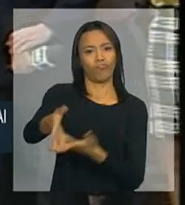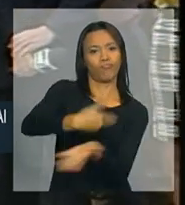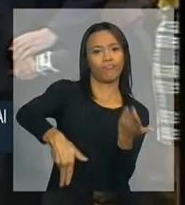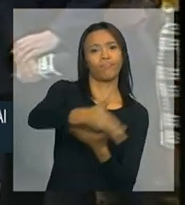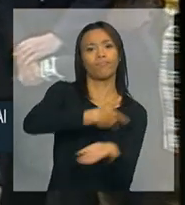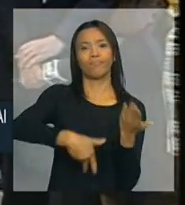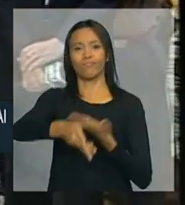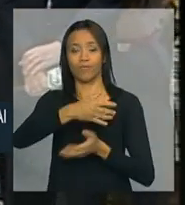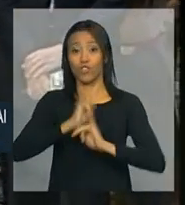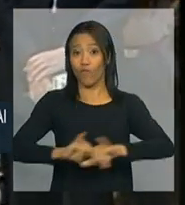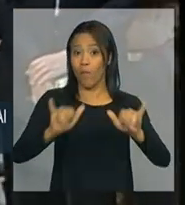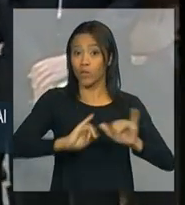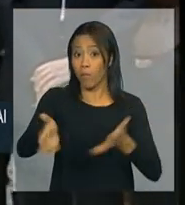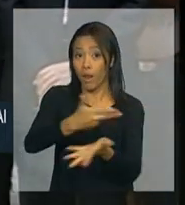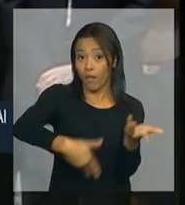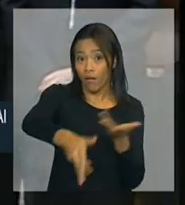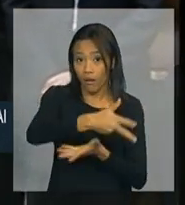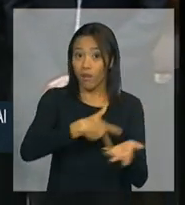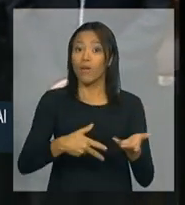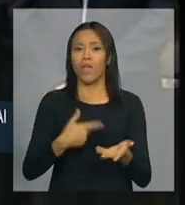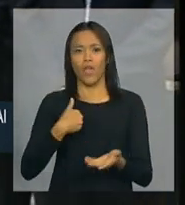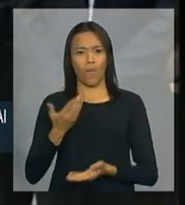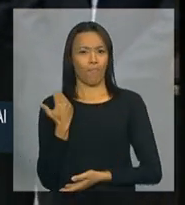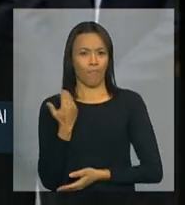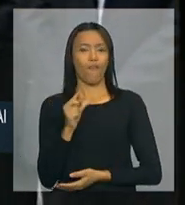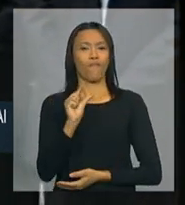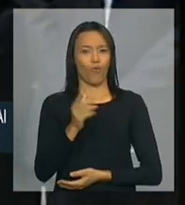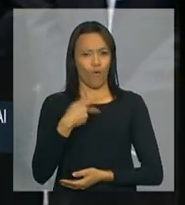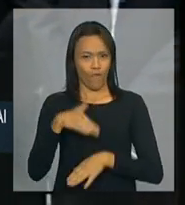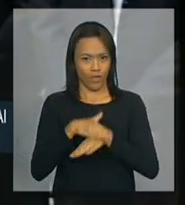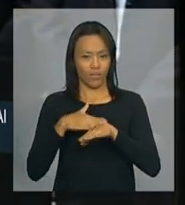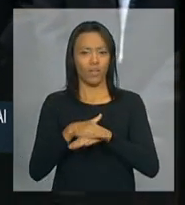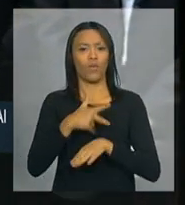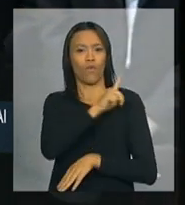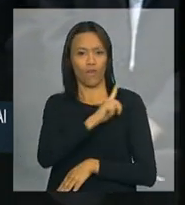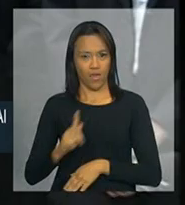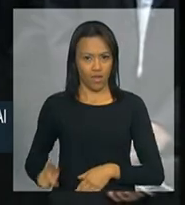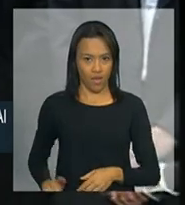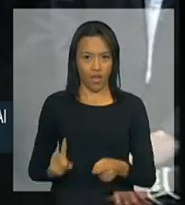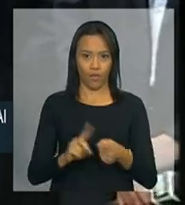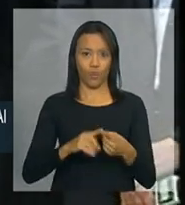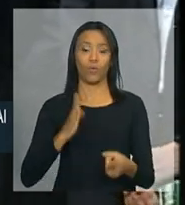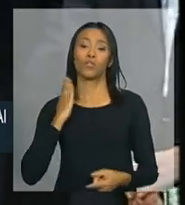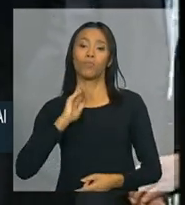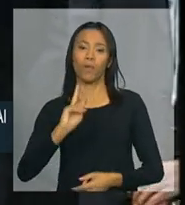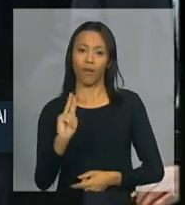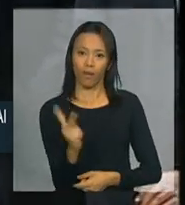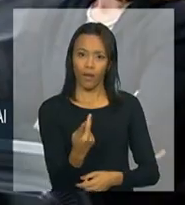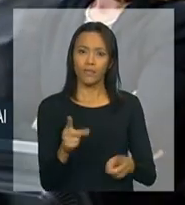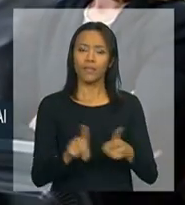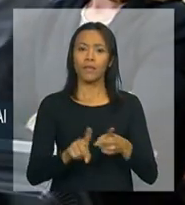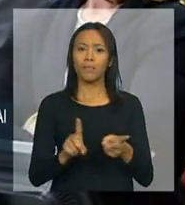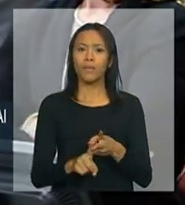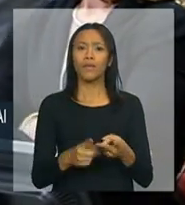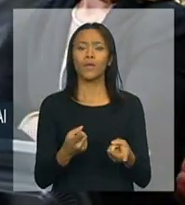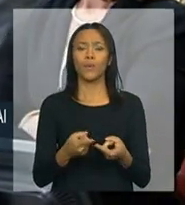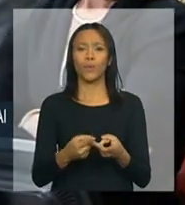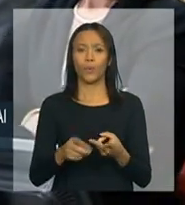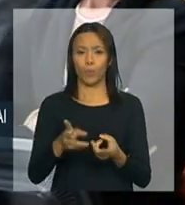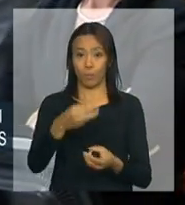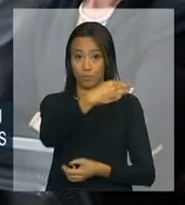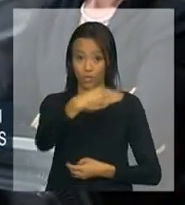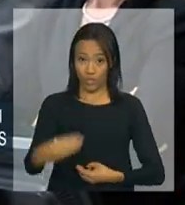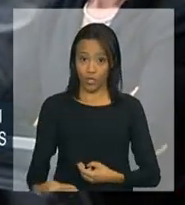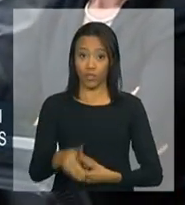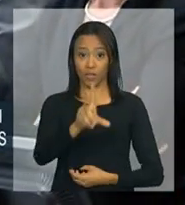integração, eu há pouco falei com o governador Anastasia, com o prefeito Márcio Lacerda e o ministro da Defesa